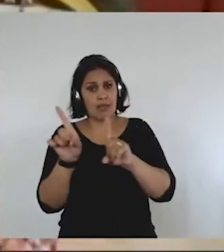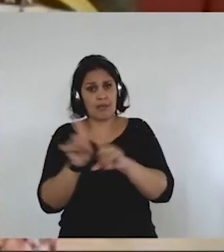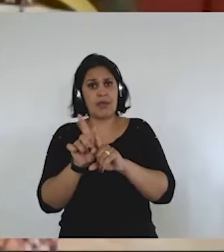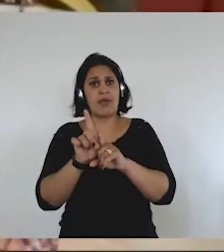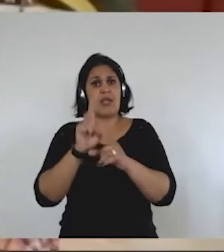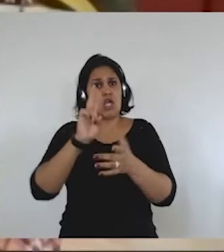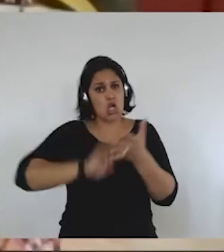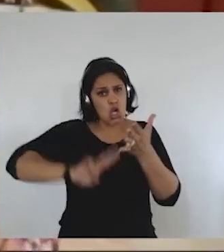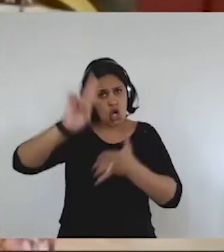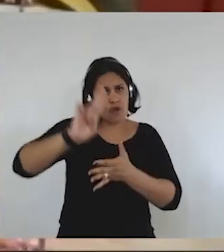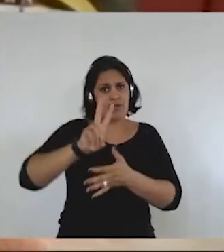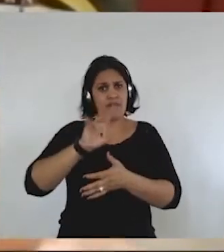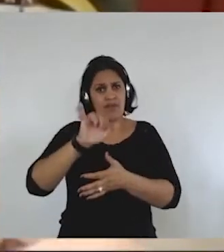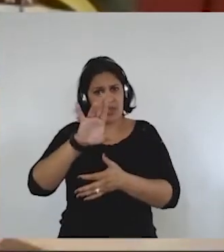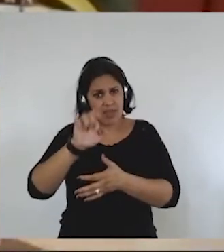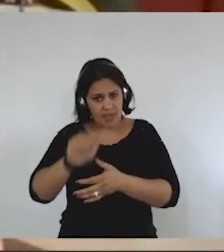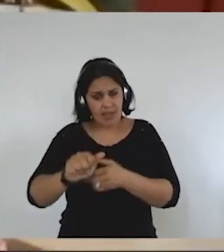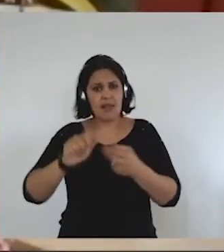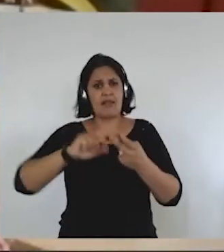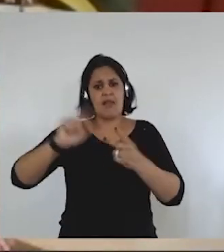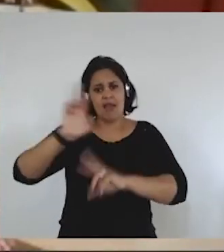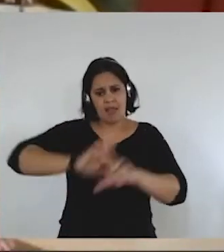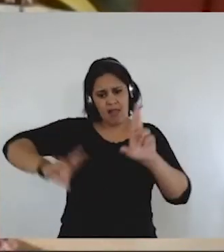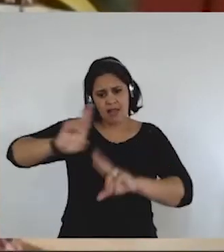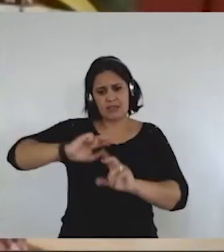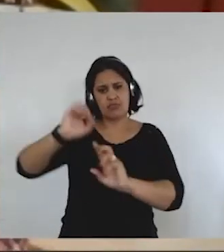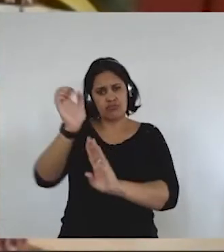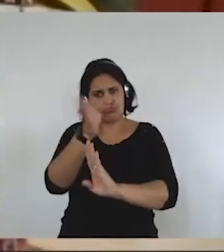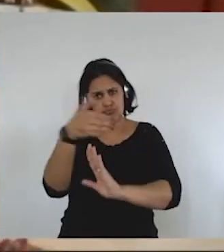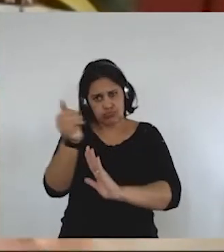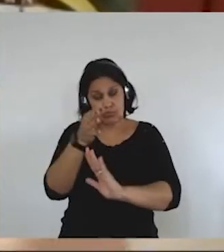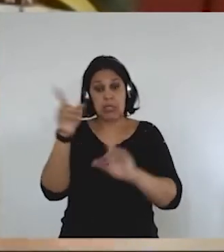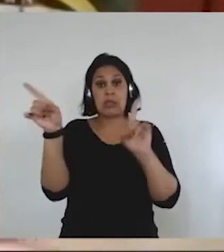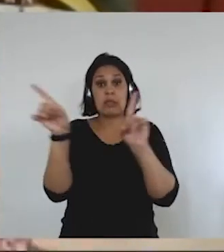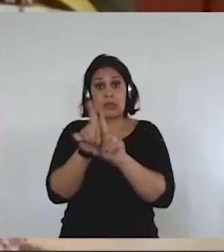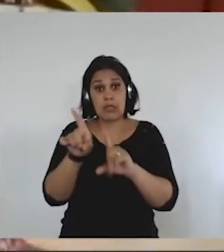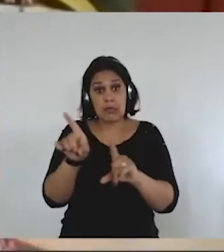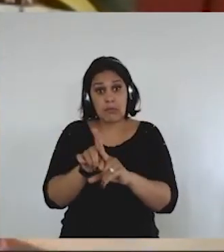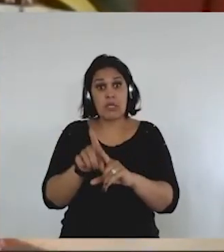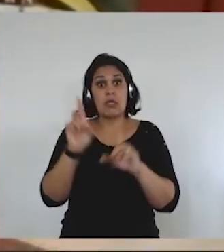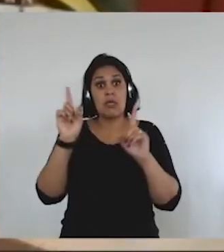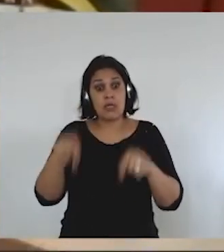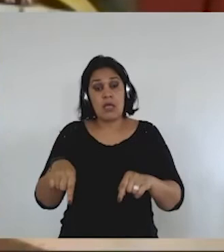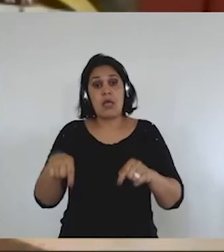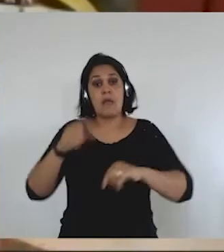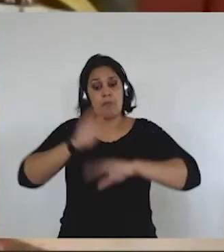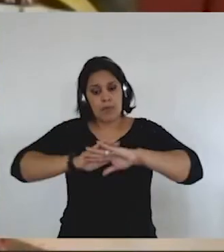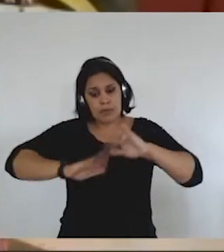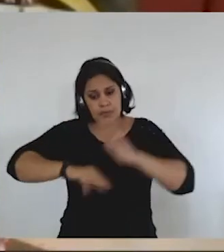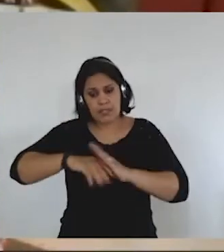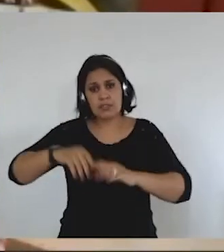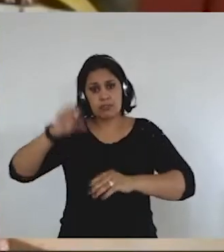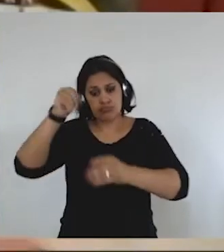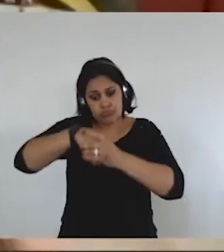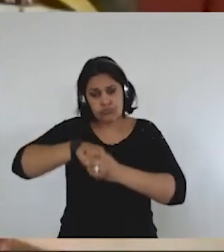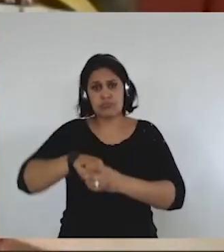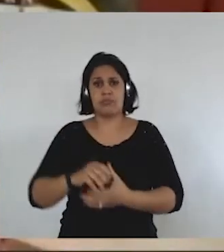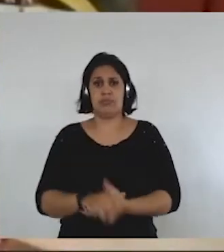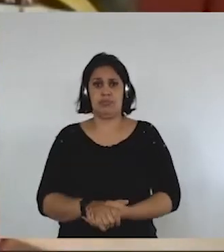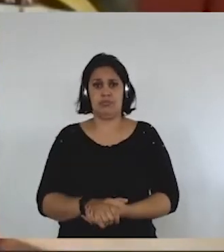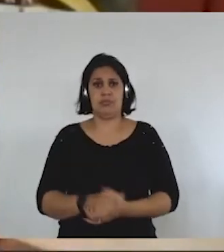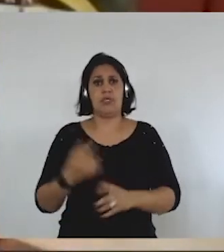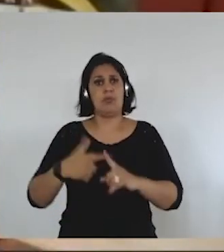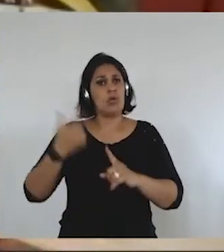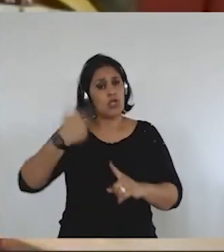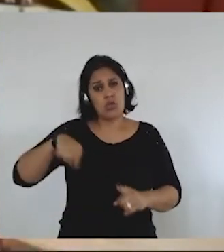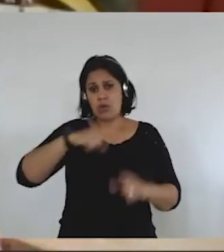Viena sobre as relações diplomáticas e o direito nacional, mas a própria repartição de competências interna, né, já que a gente não